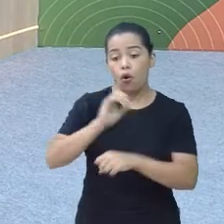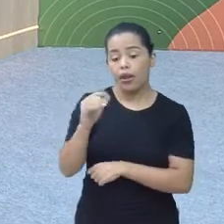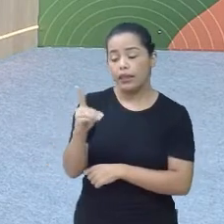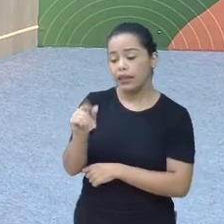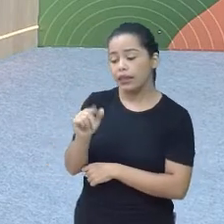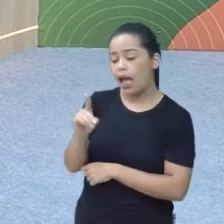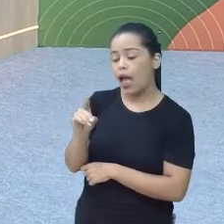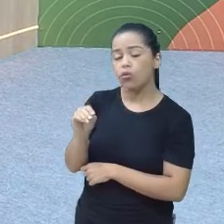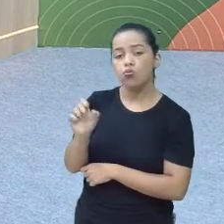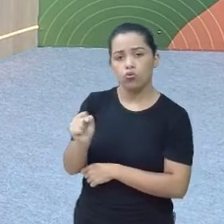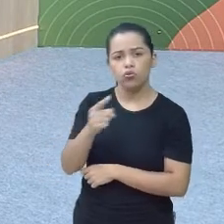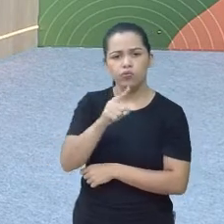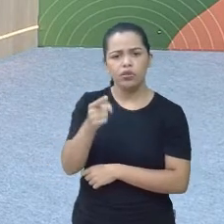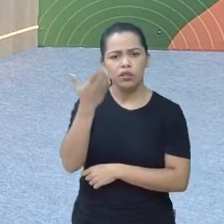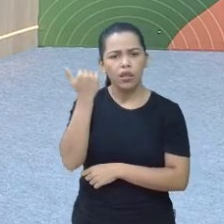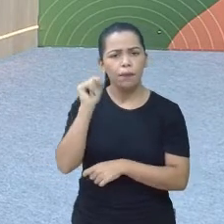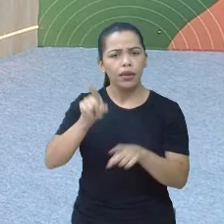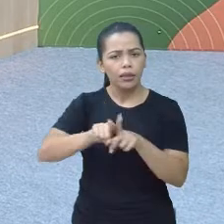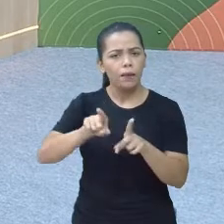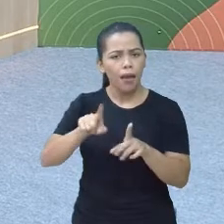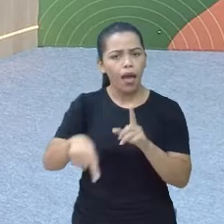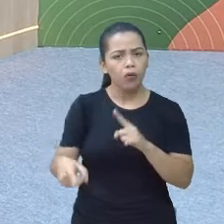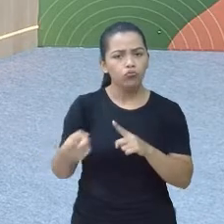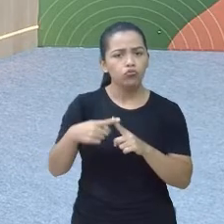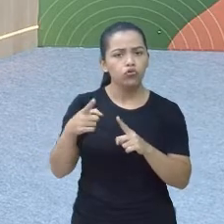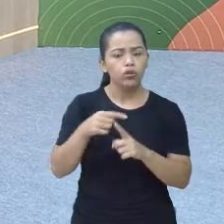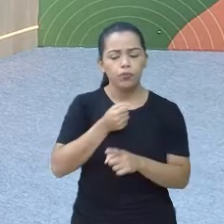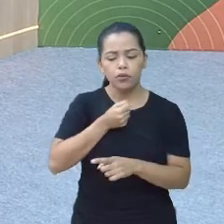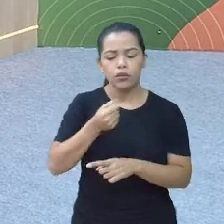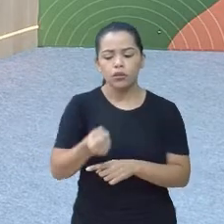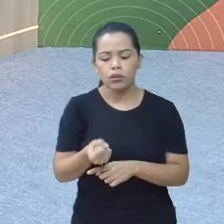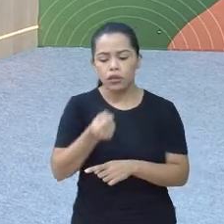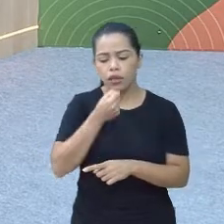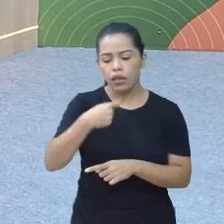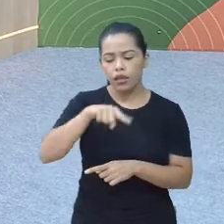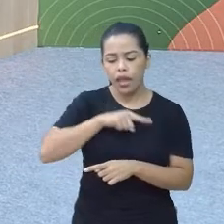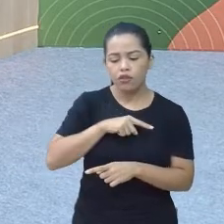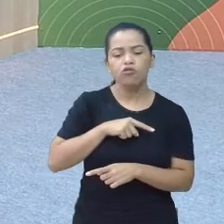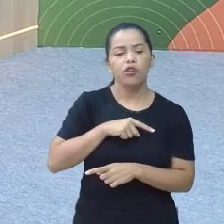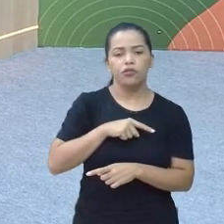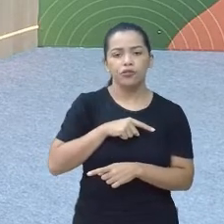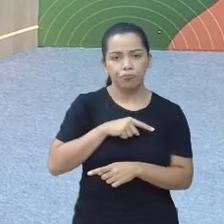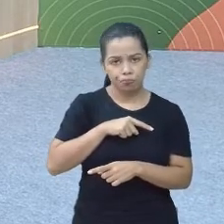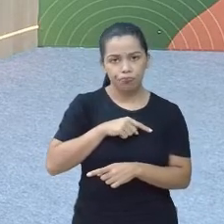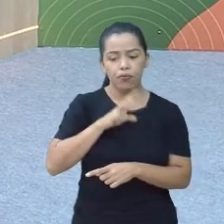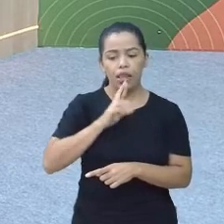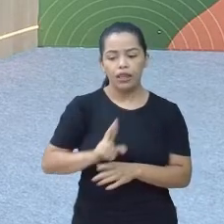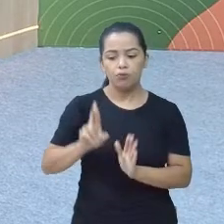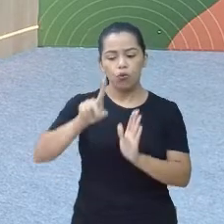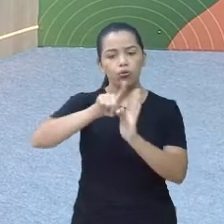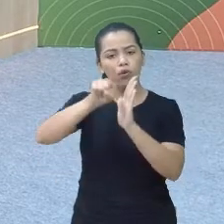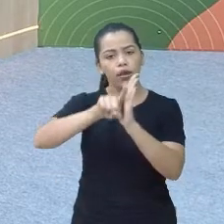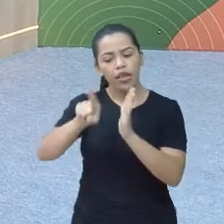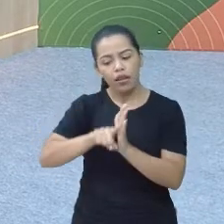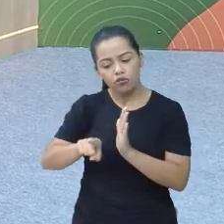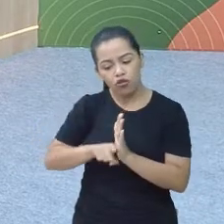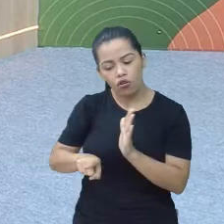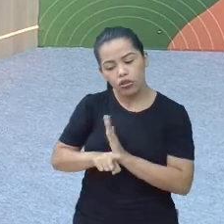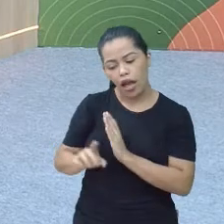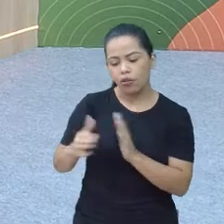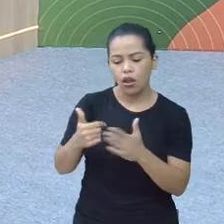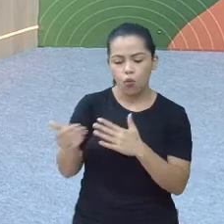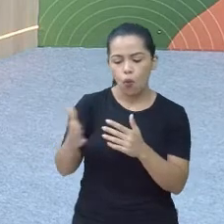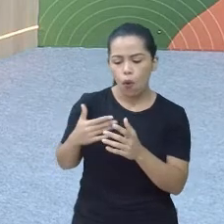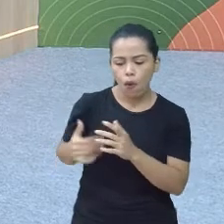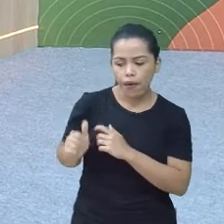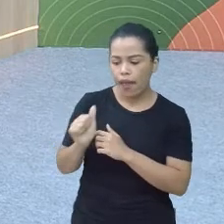que isso também é considerado um tipo de entrevista, né? Aquela que a gente responde um questionário e algum órgão, alguma instituição vai fazer